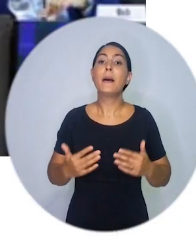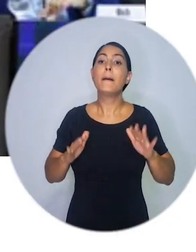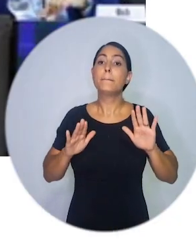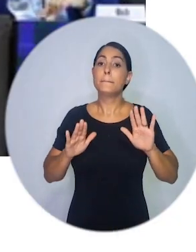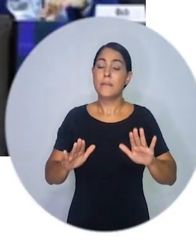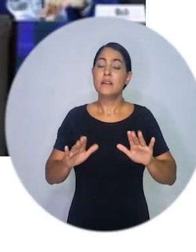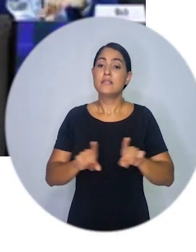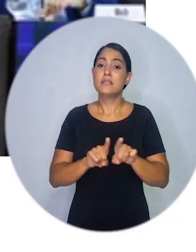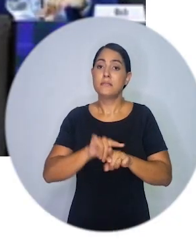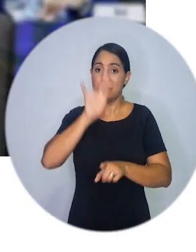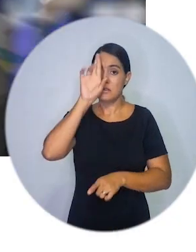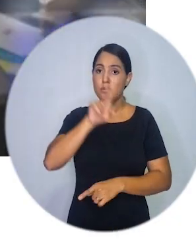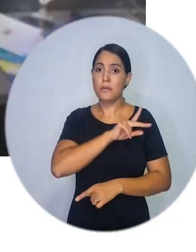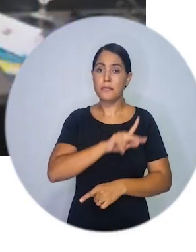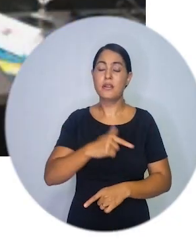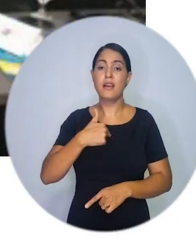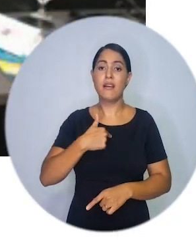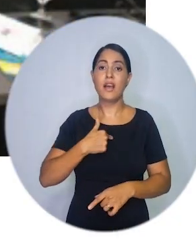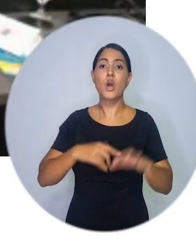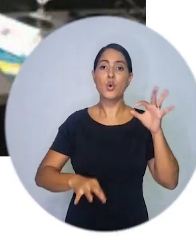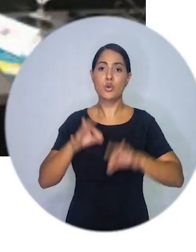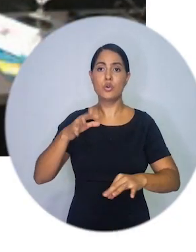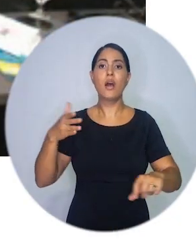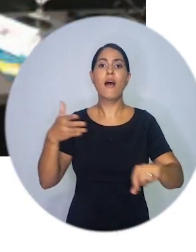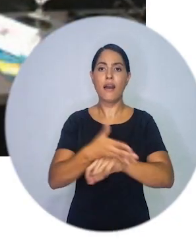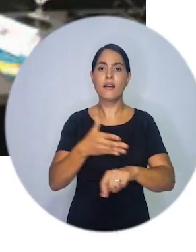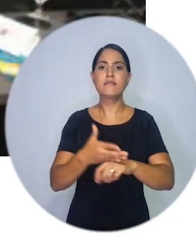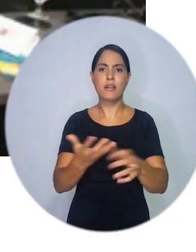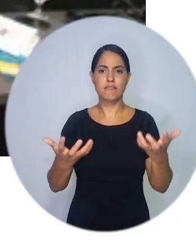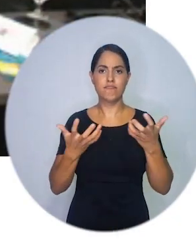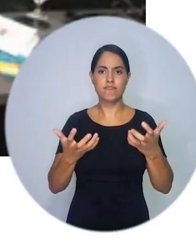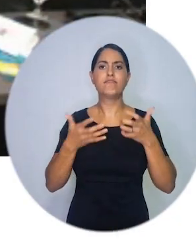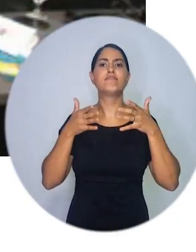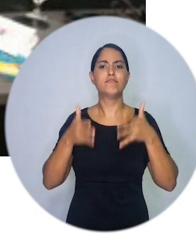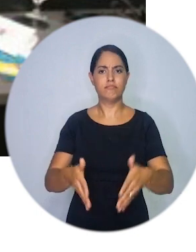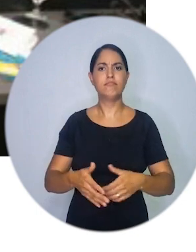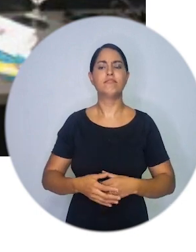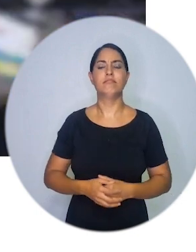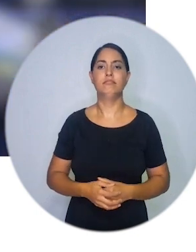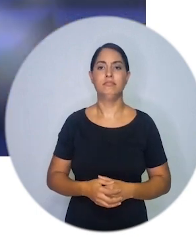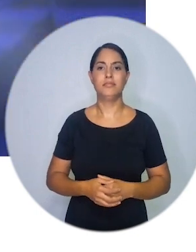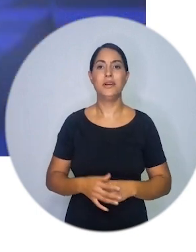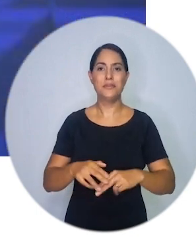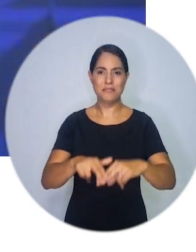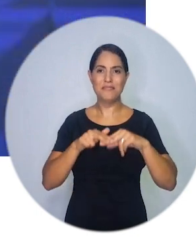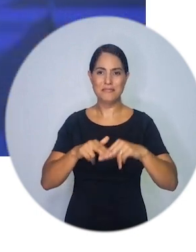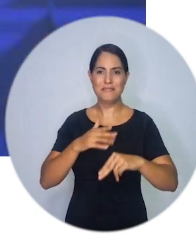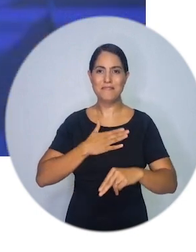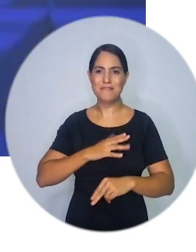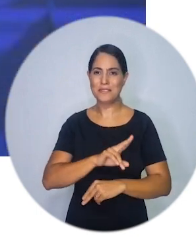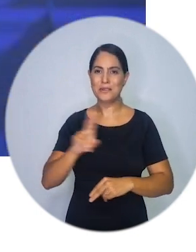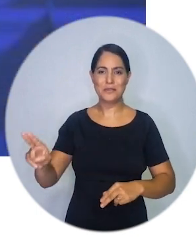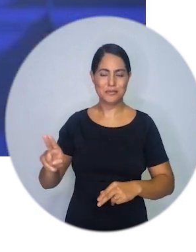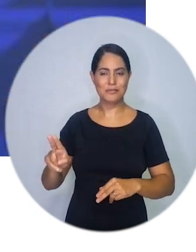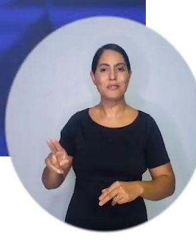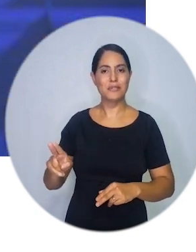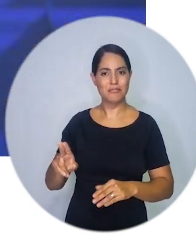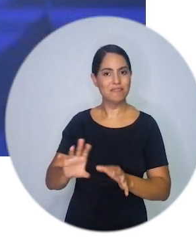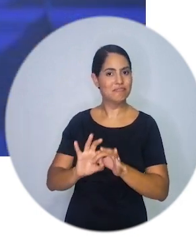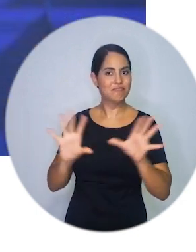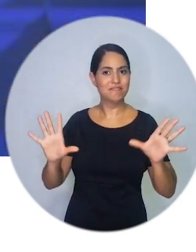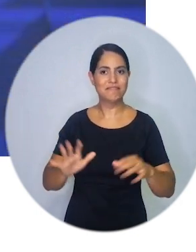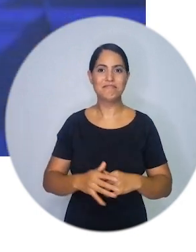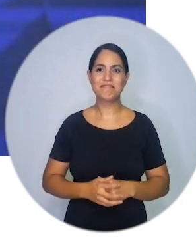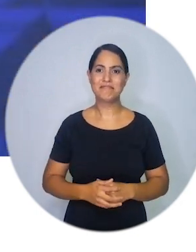senhor presidente, contribuir com o acesso à justiça, com o aprimoramento da prestação jurisdicional, por isso coloquei o meu nome à